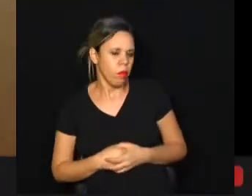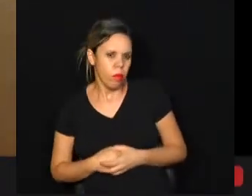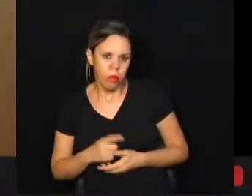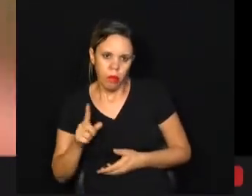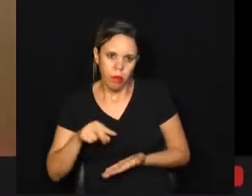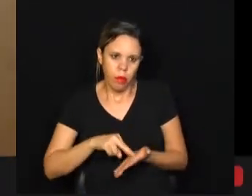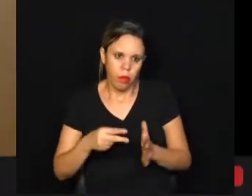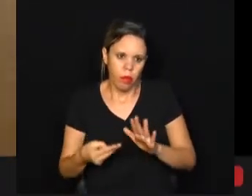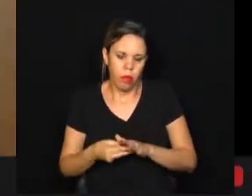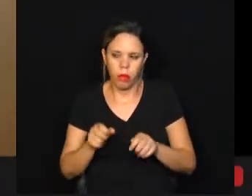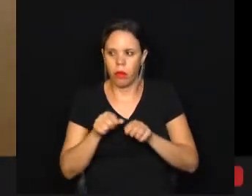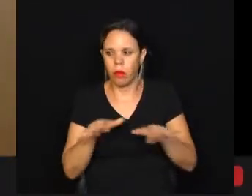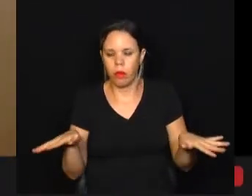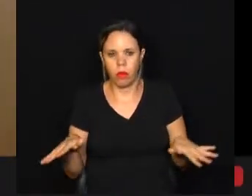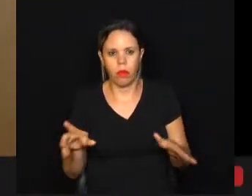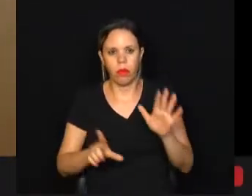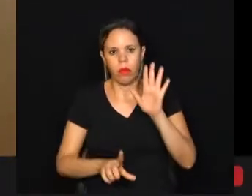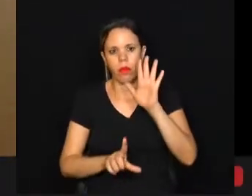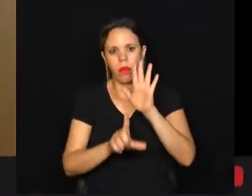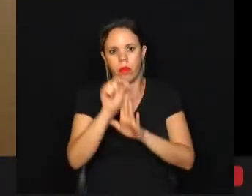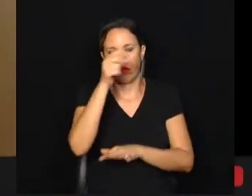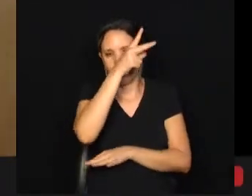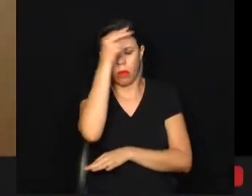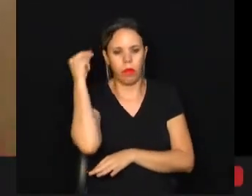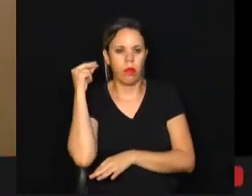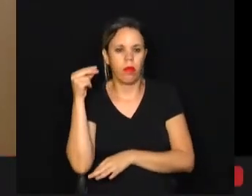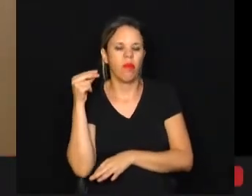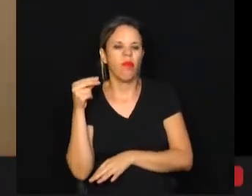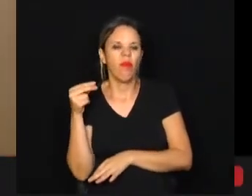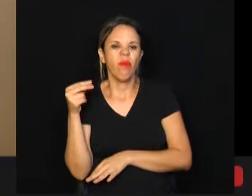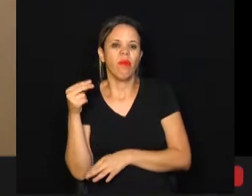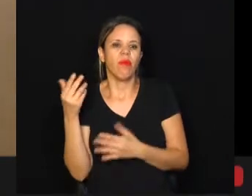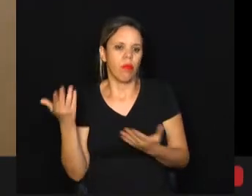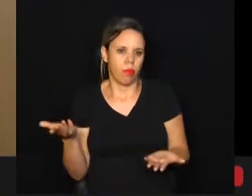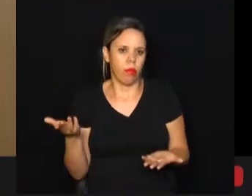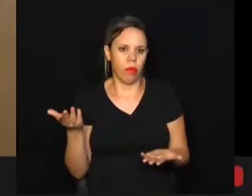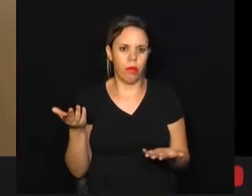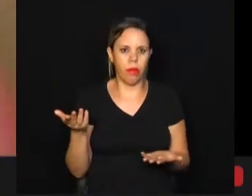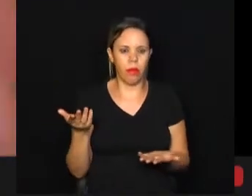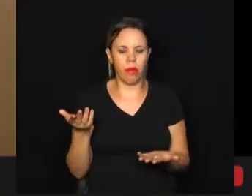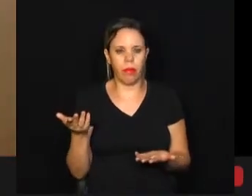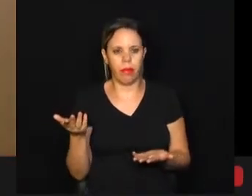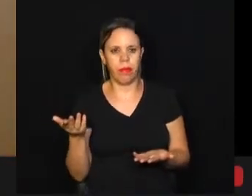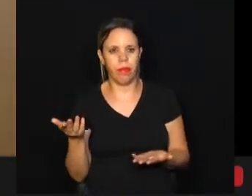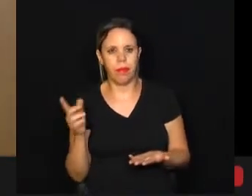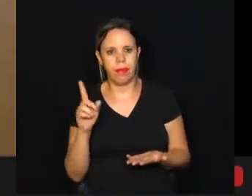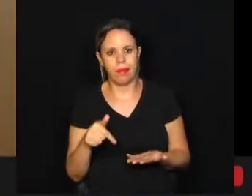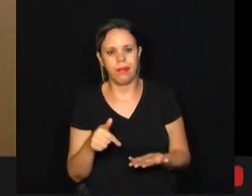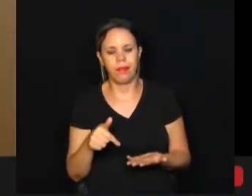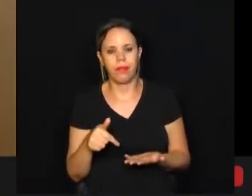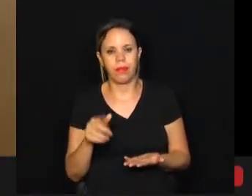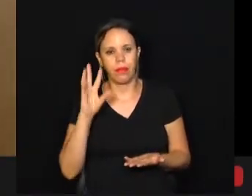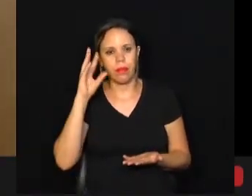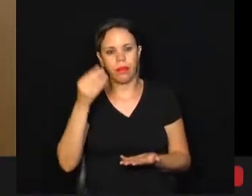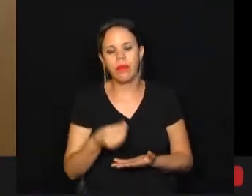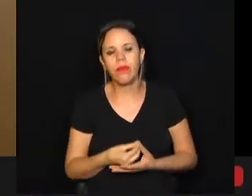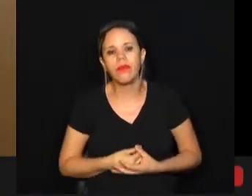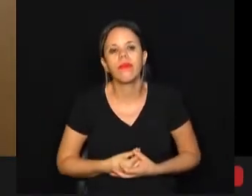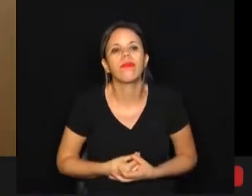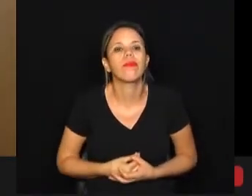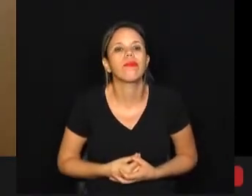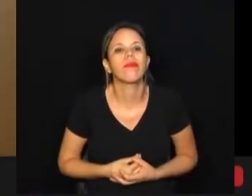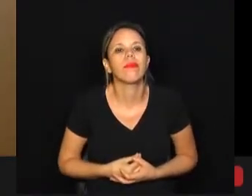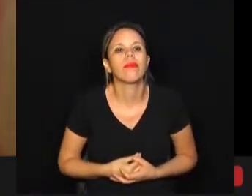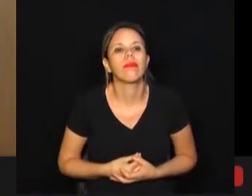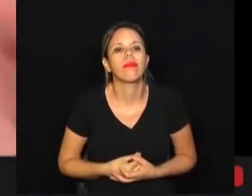é uma distribuição de renda pública, de recurso público, aliás. Tá? Então, isso nós temos que entender, né? Porque a